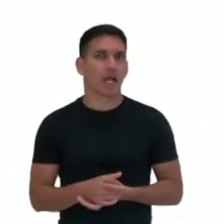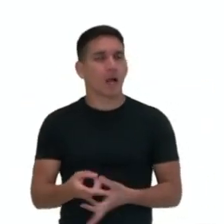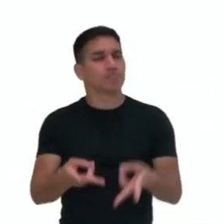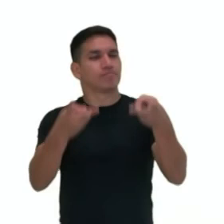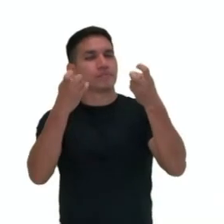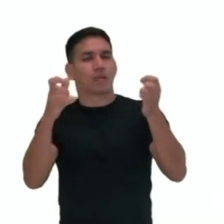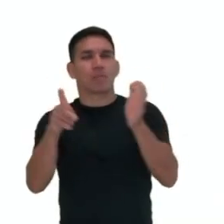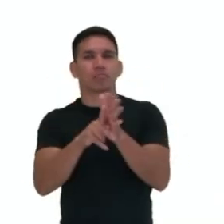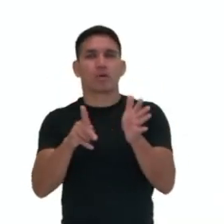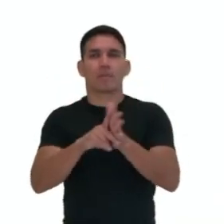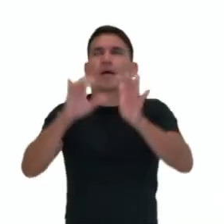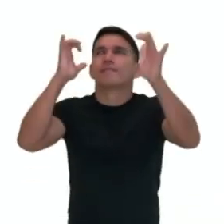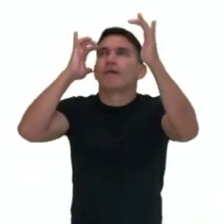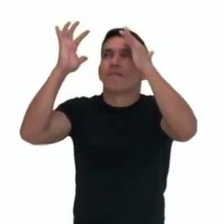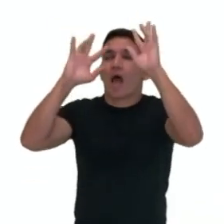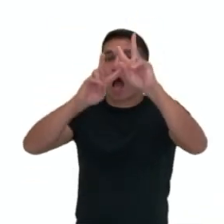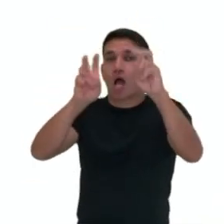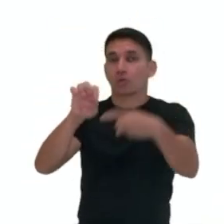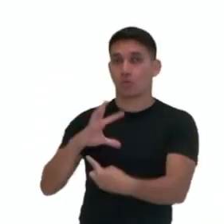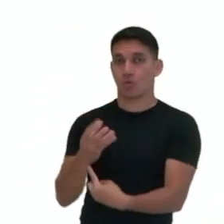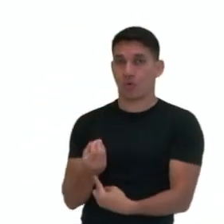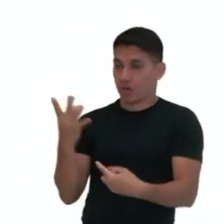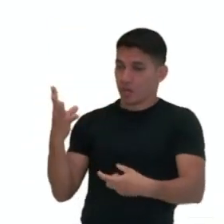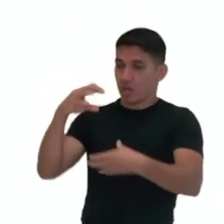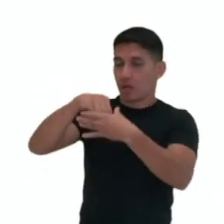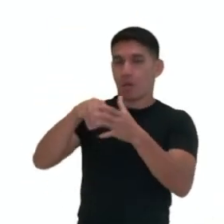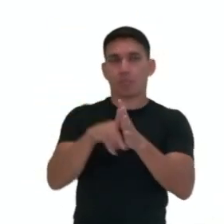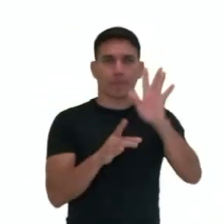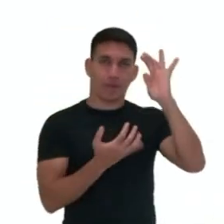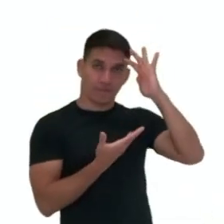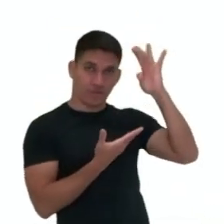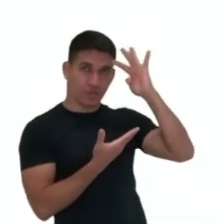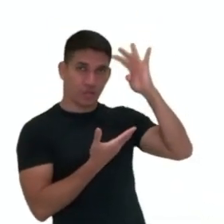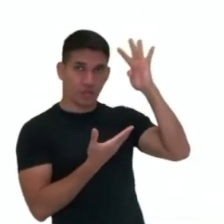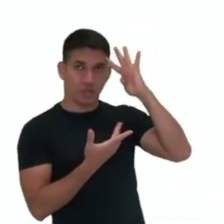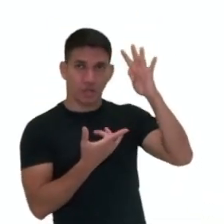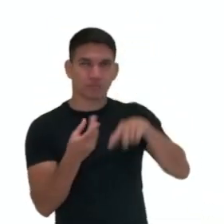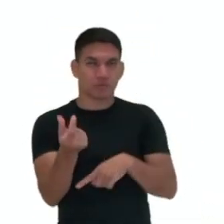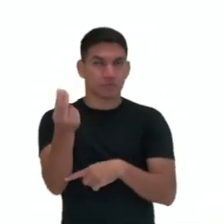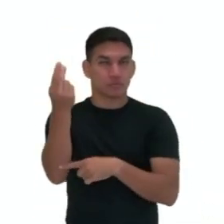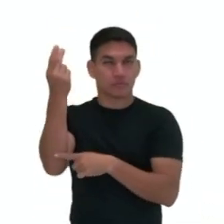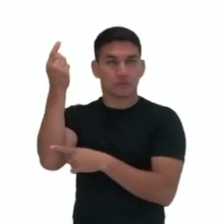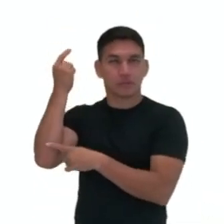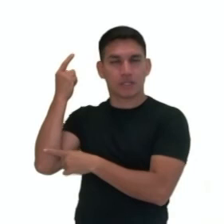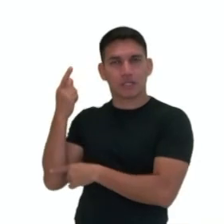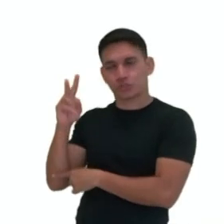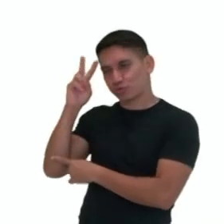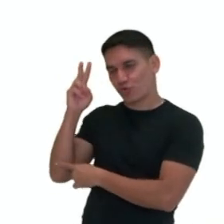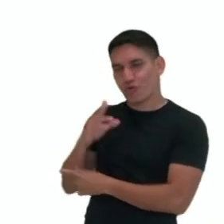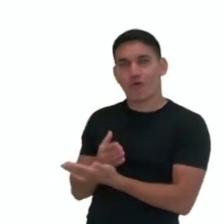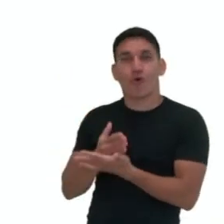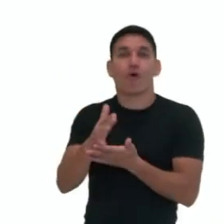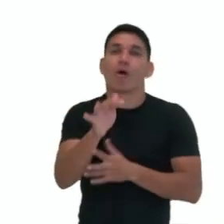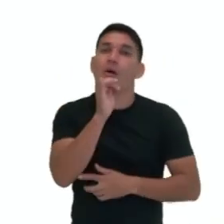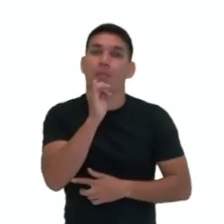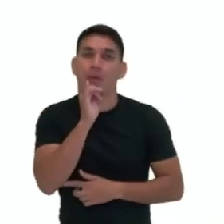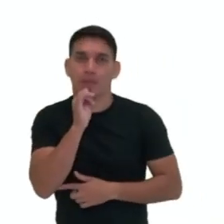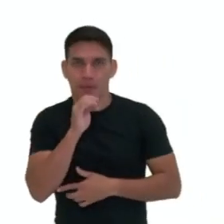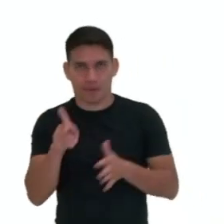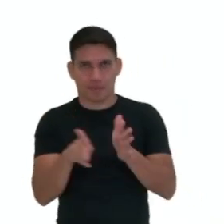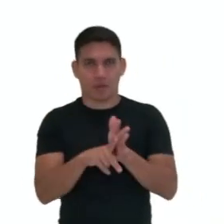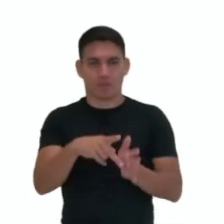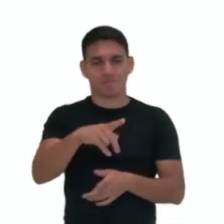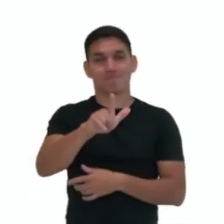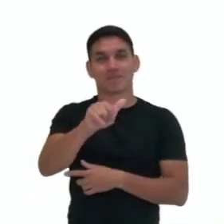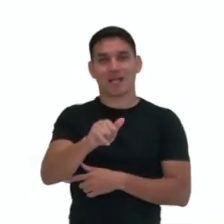as reflexões sobre a arte estejam incorporadas à filosofia desde o início da sua história, como, por exemplo, através do